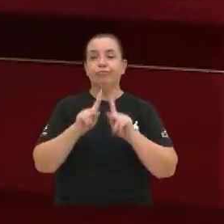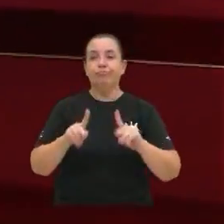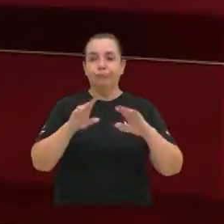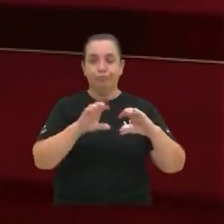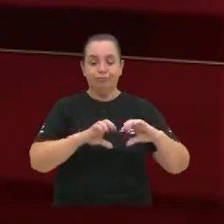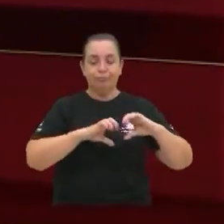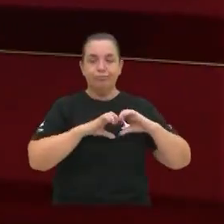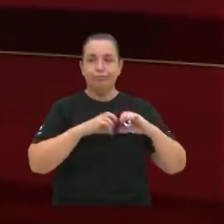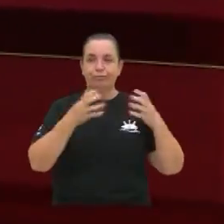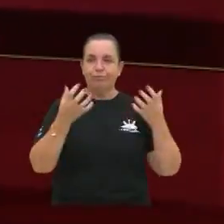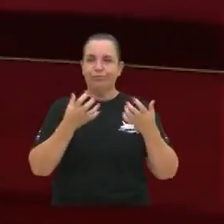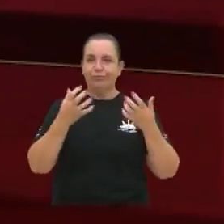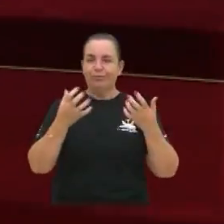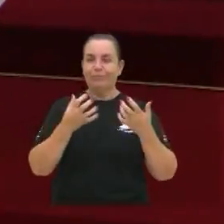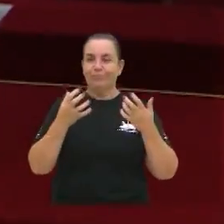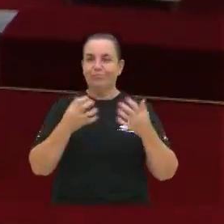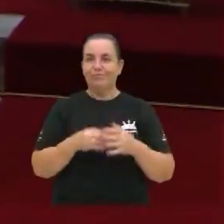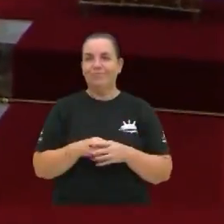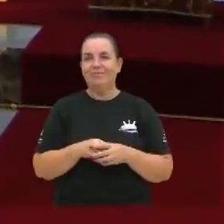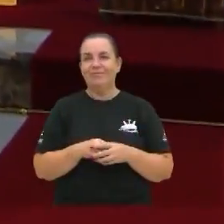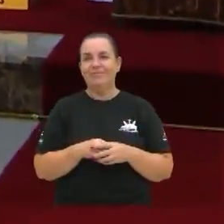aí.